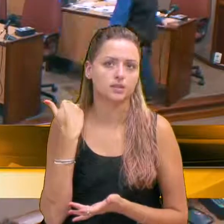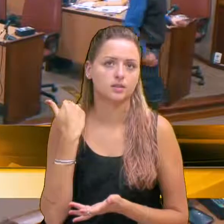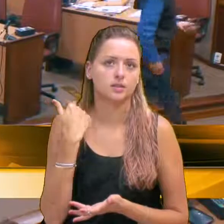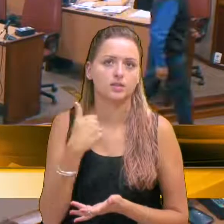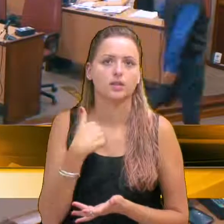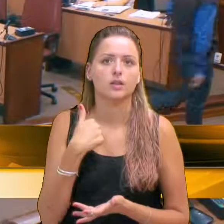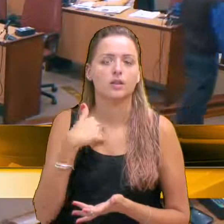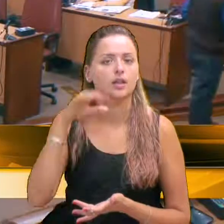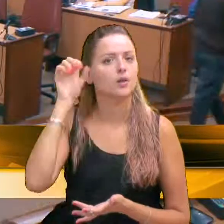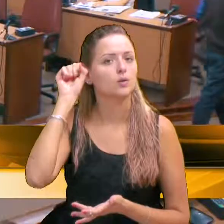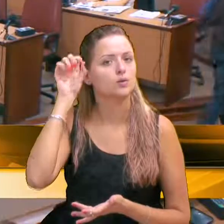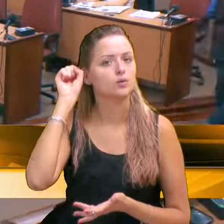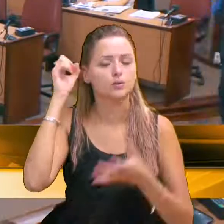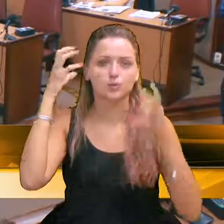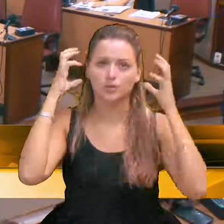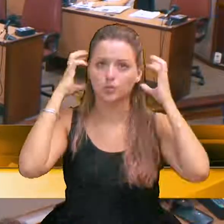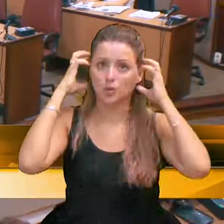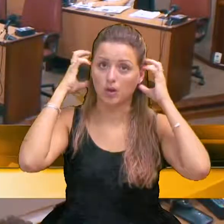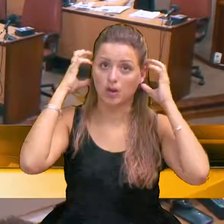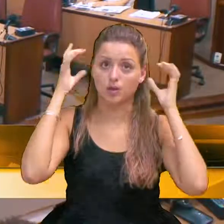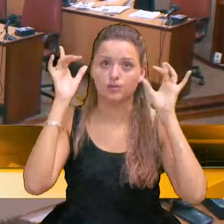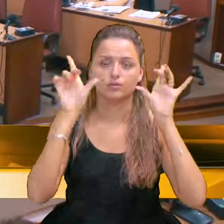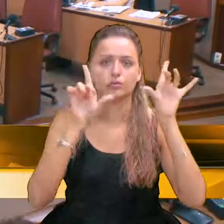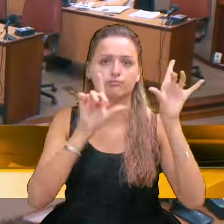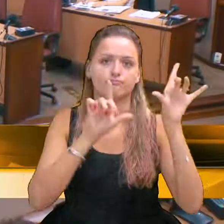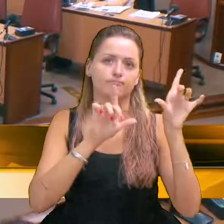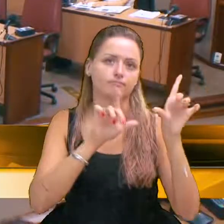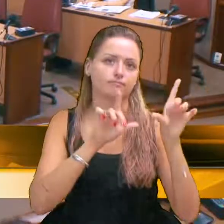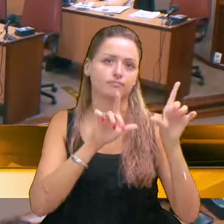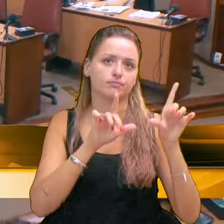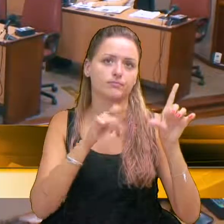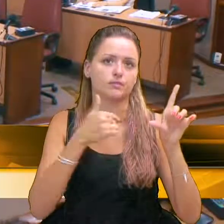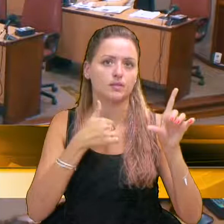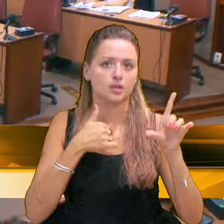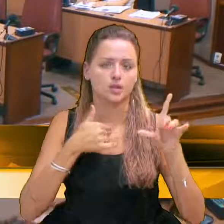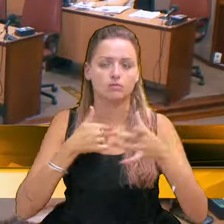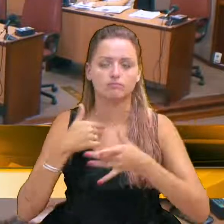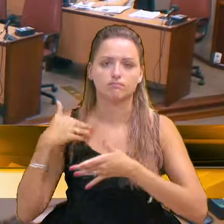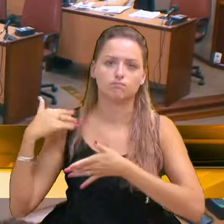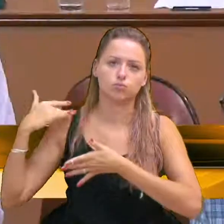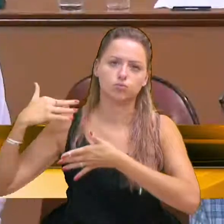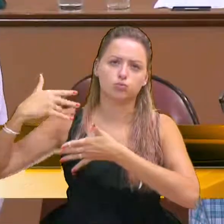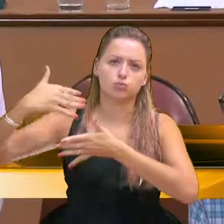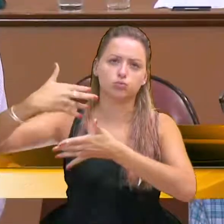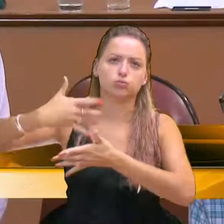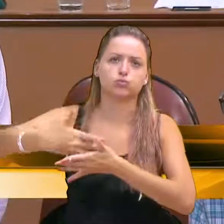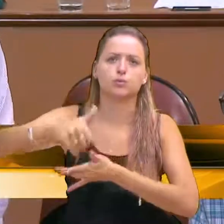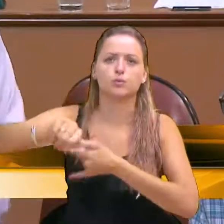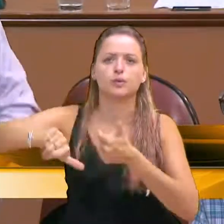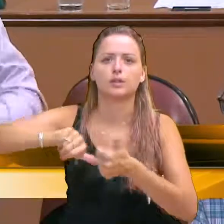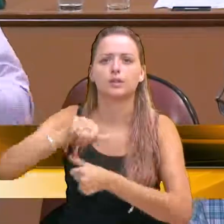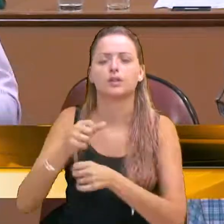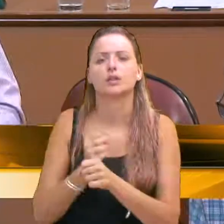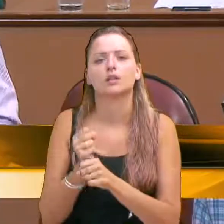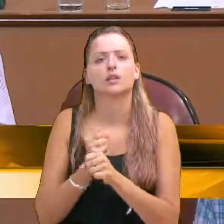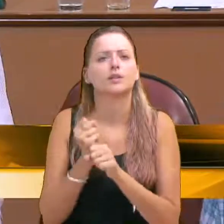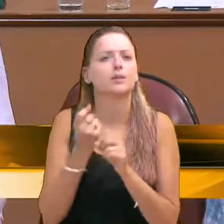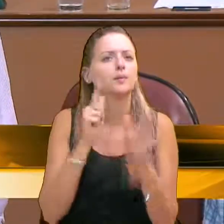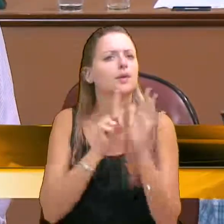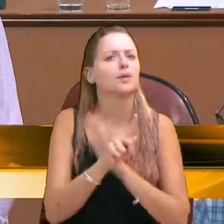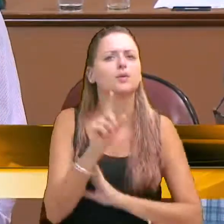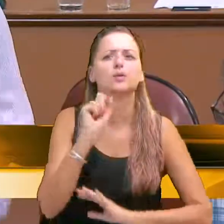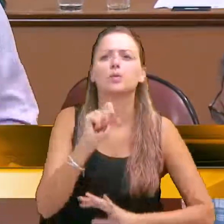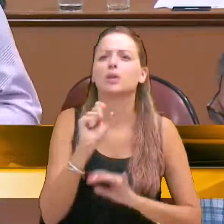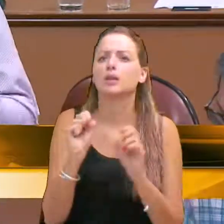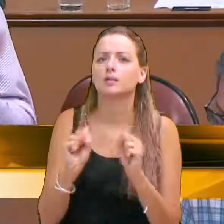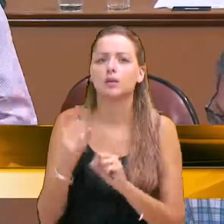ouvindo a rádio, enfim, a imprensa, e ao longo do ano, na virada do ano, a gente se pergunta o que pode acontecer